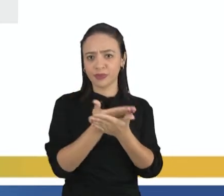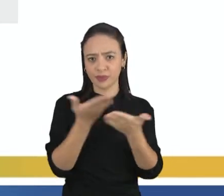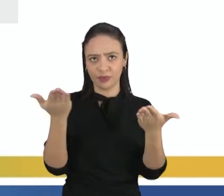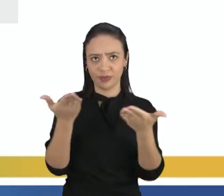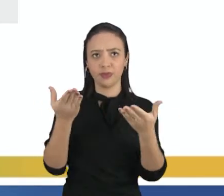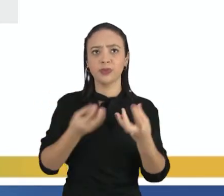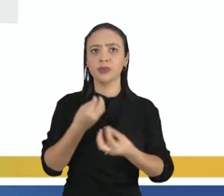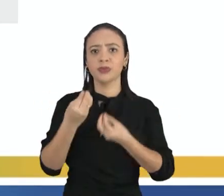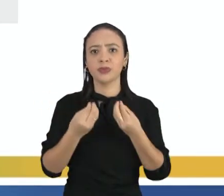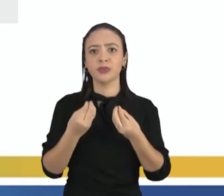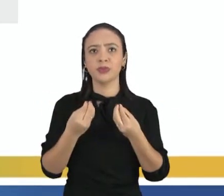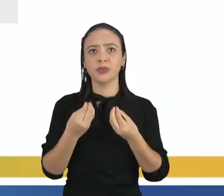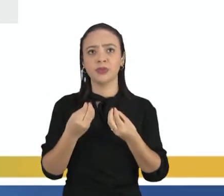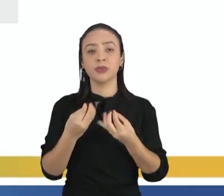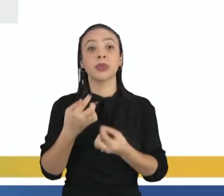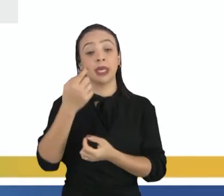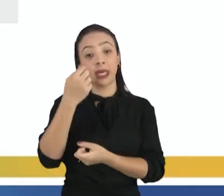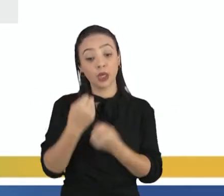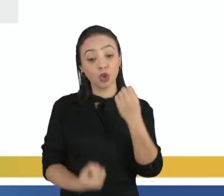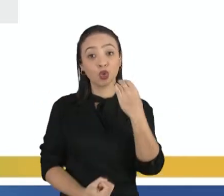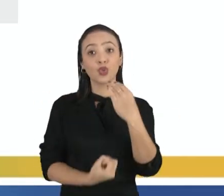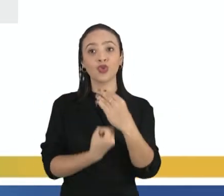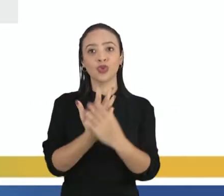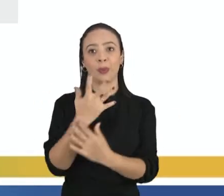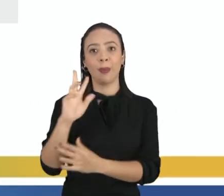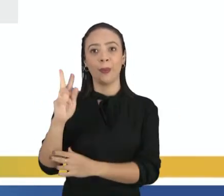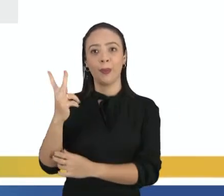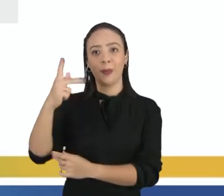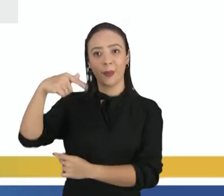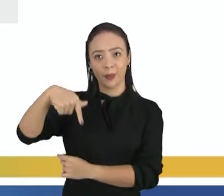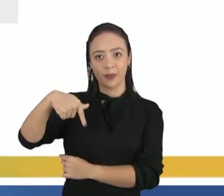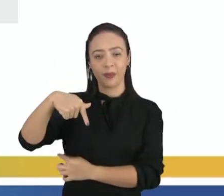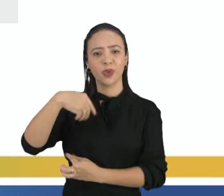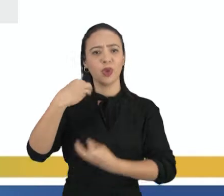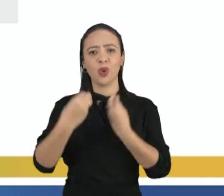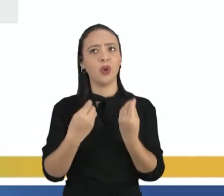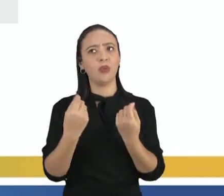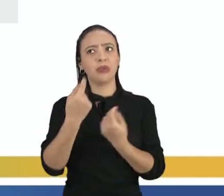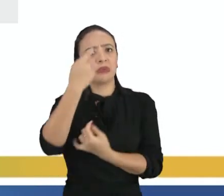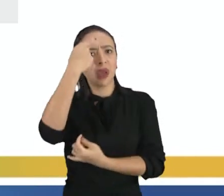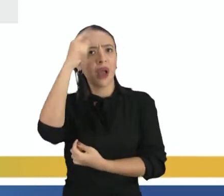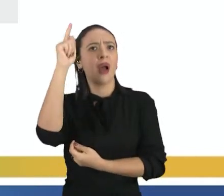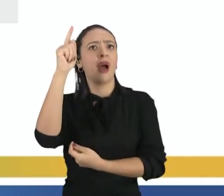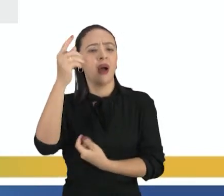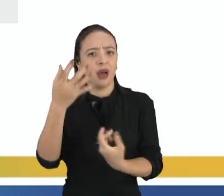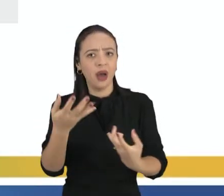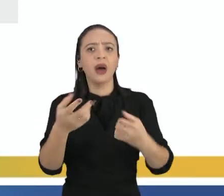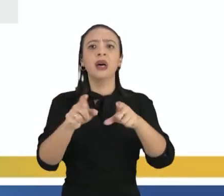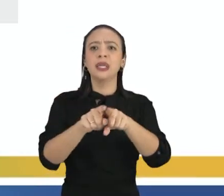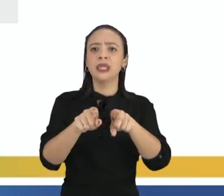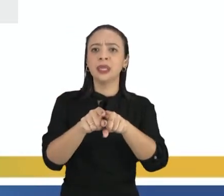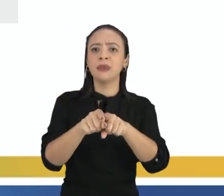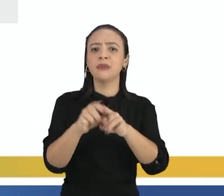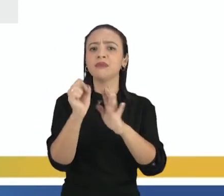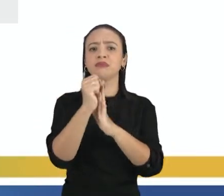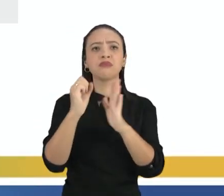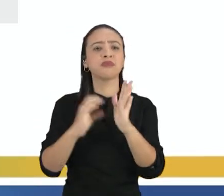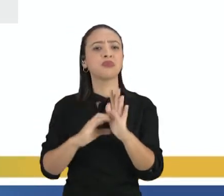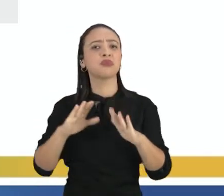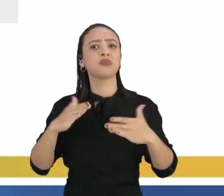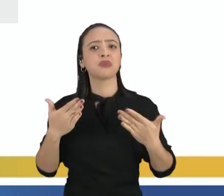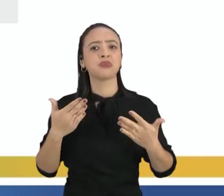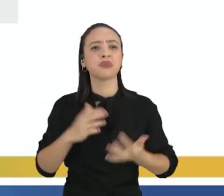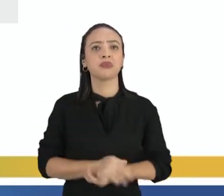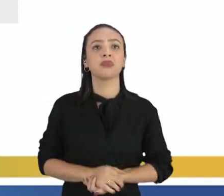aula falando sobre a origem das HQs, como elas surgiram, né? Em que século? Vamos